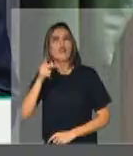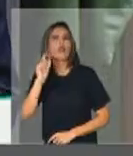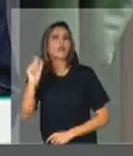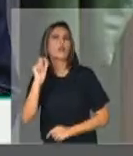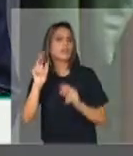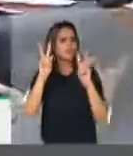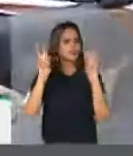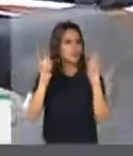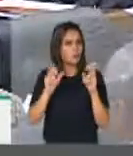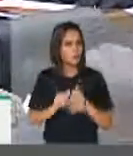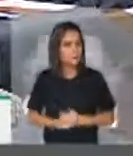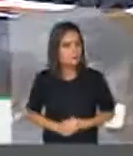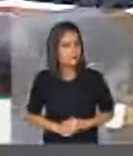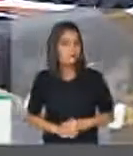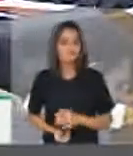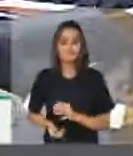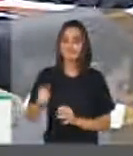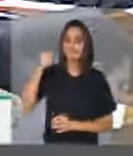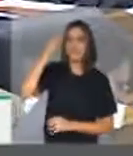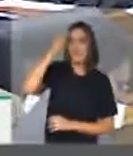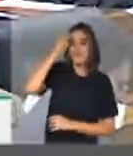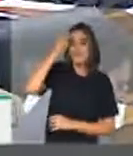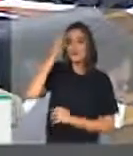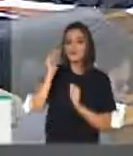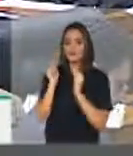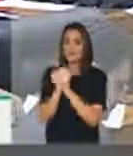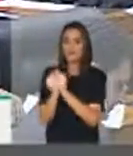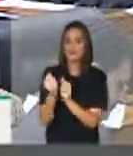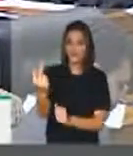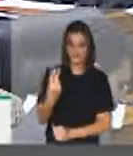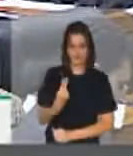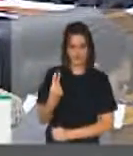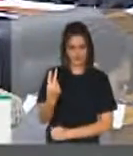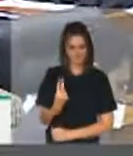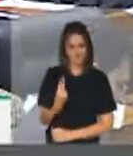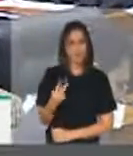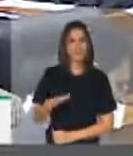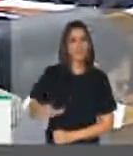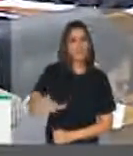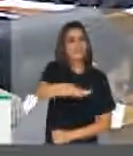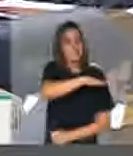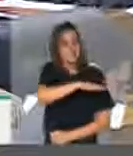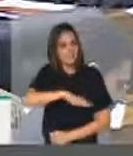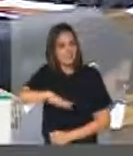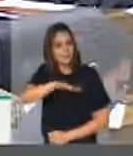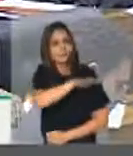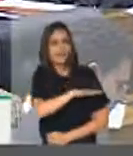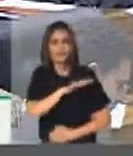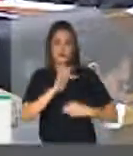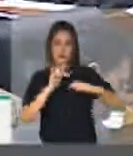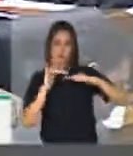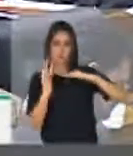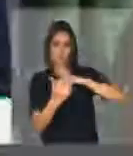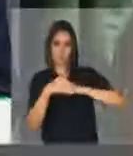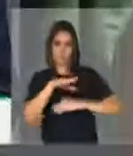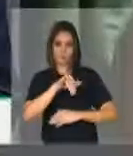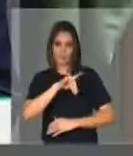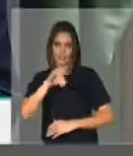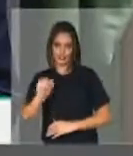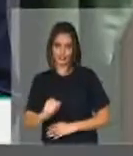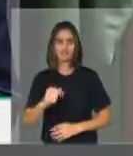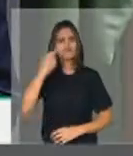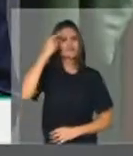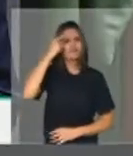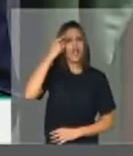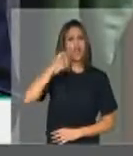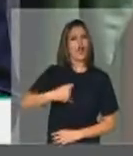hoje? Quantas vezes protagonizei com você espaços na mídia e pensava o orgulho